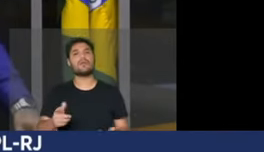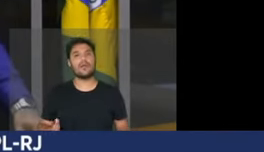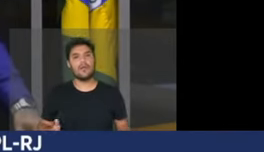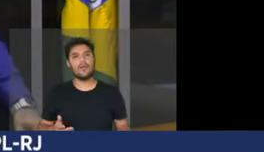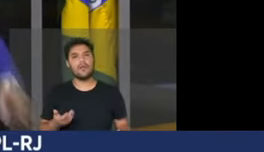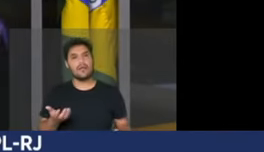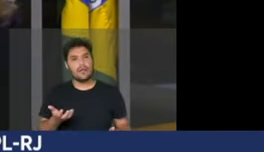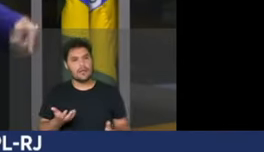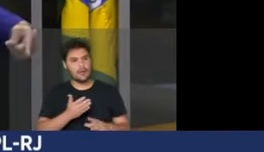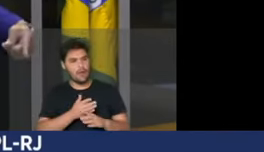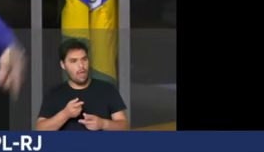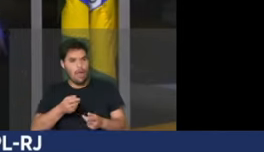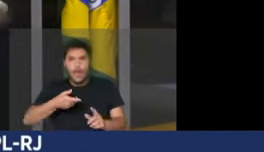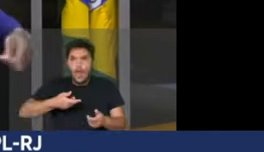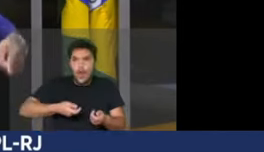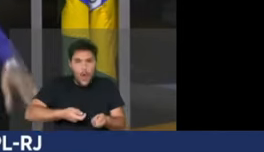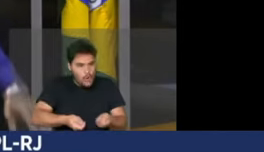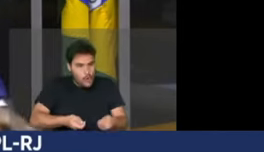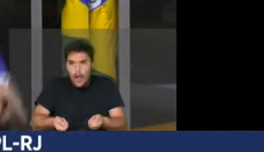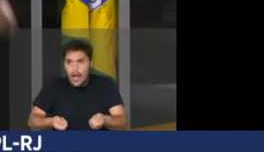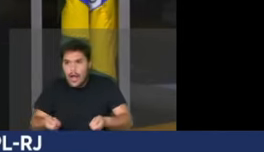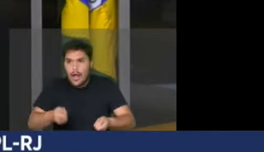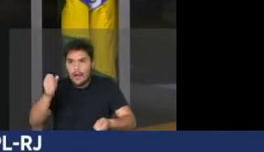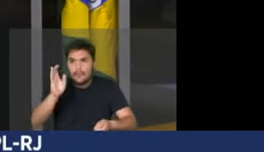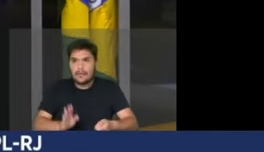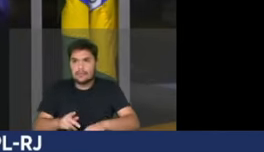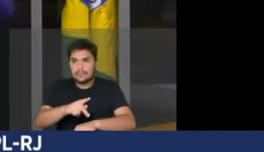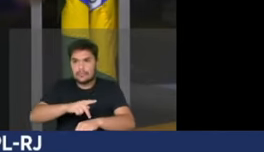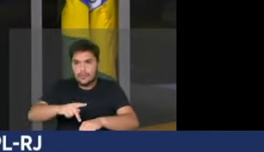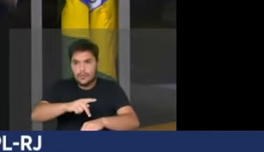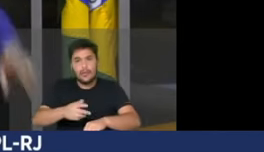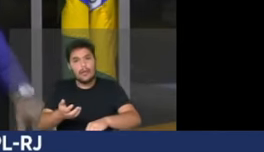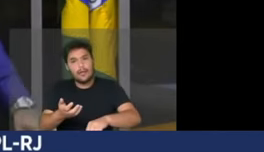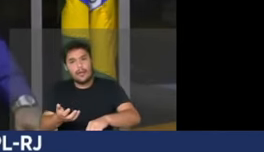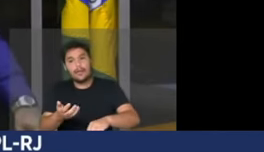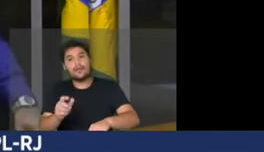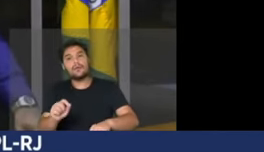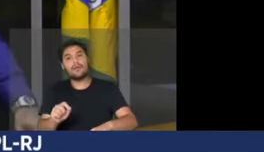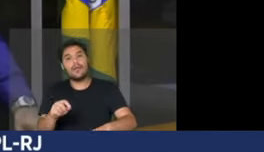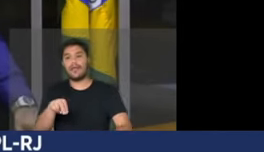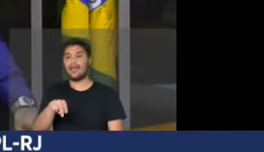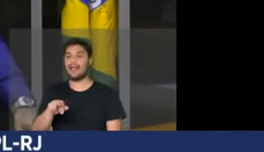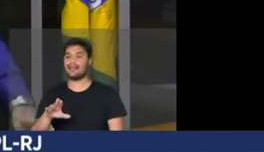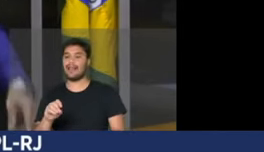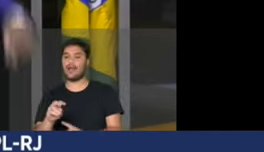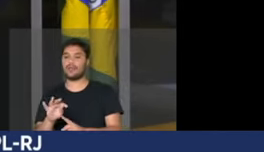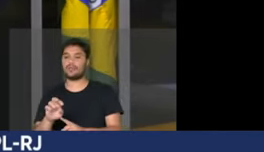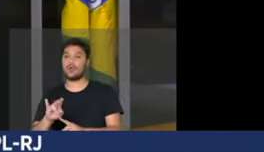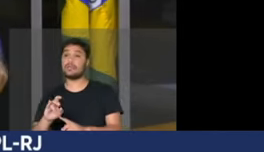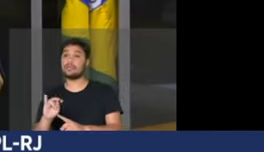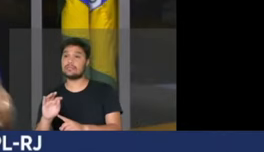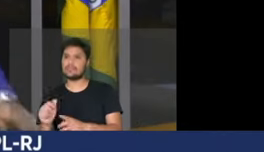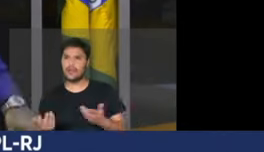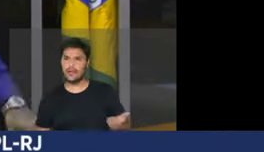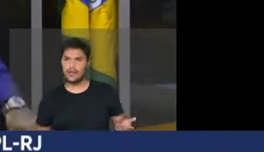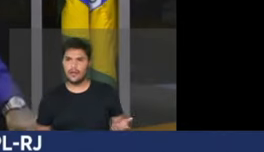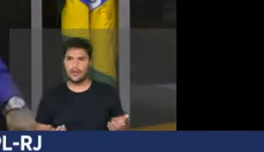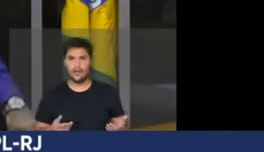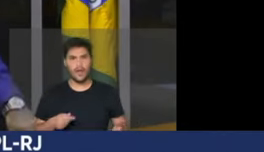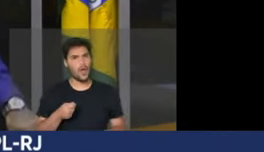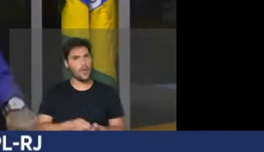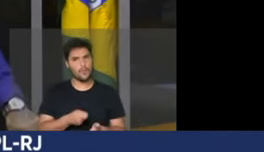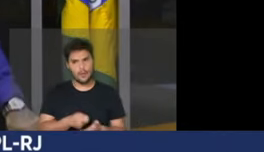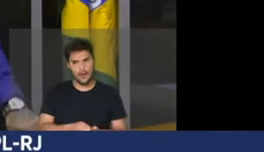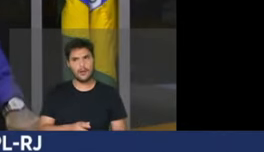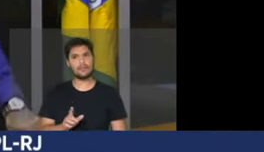narco-estado? Estão querendo entregar o país nas mãos de narcoterroristas? Exigimos já que haja